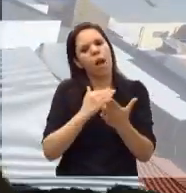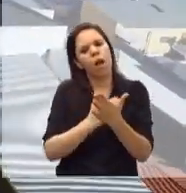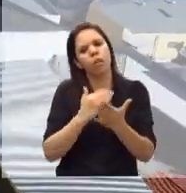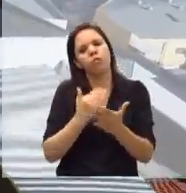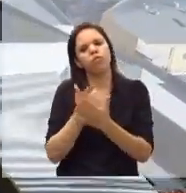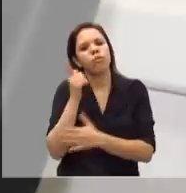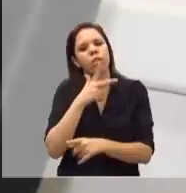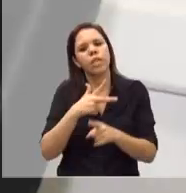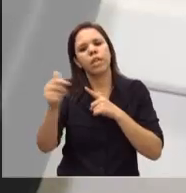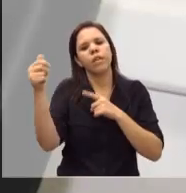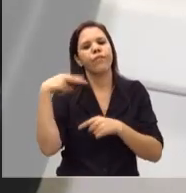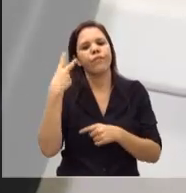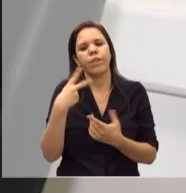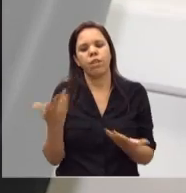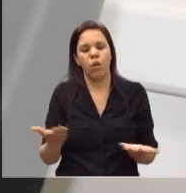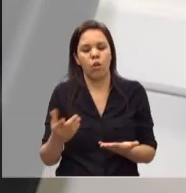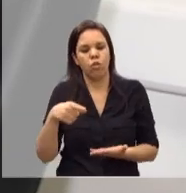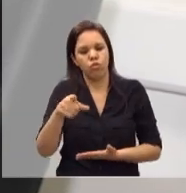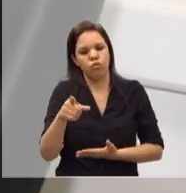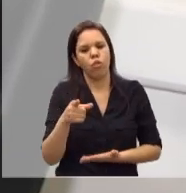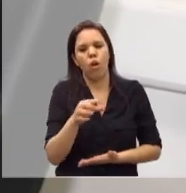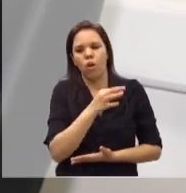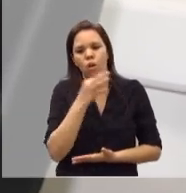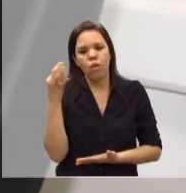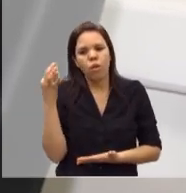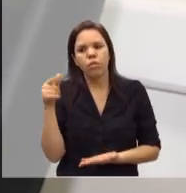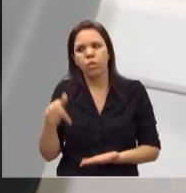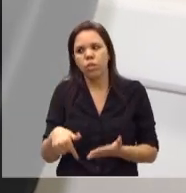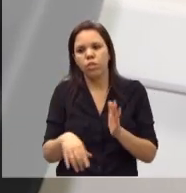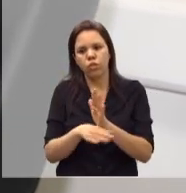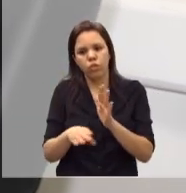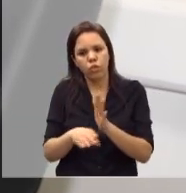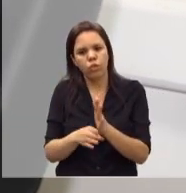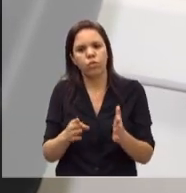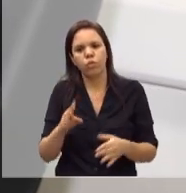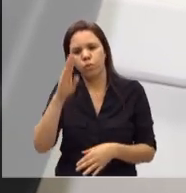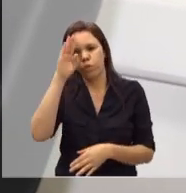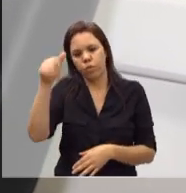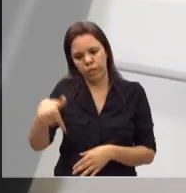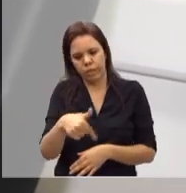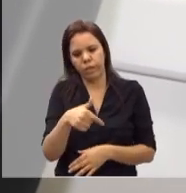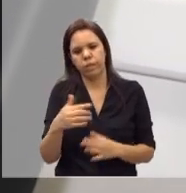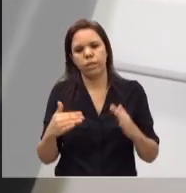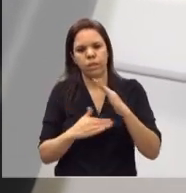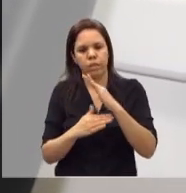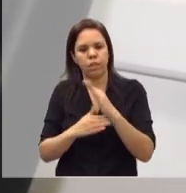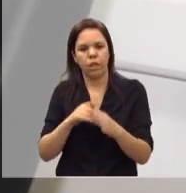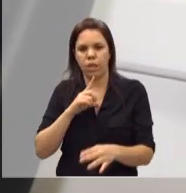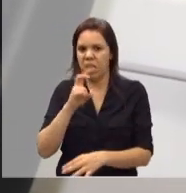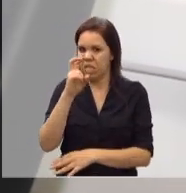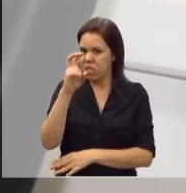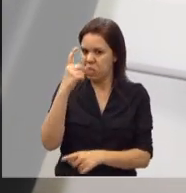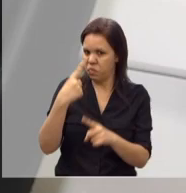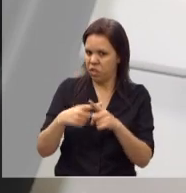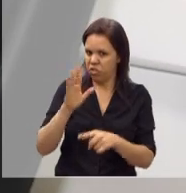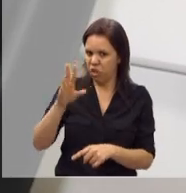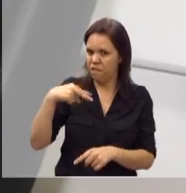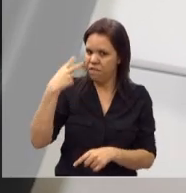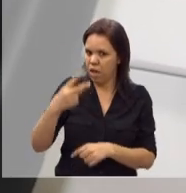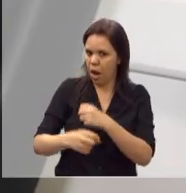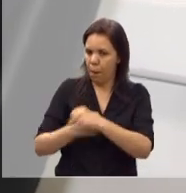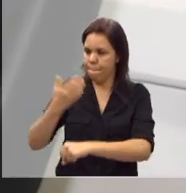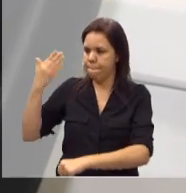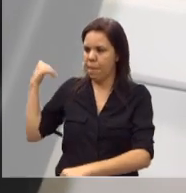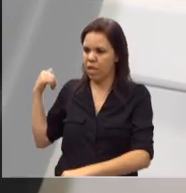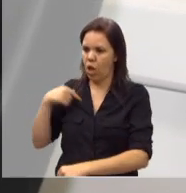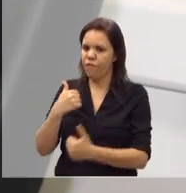como vereador. E agora o senhor é o corregedor da casa? Sim, depois de já ter 5 mandatos de vereador, no ano passado